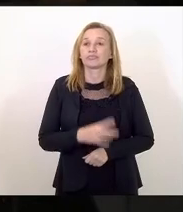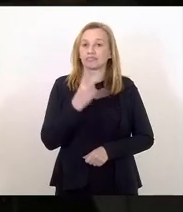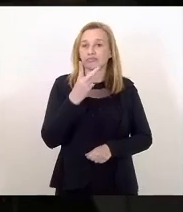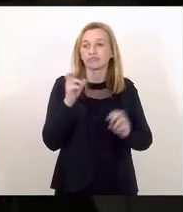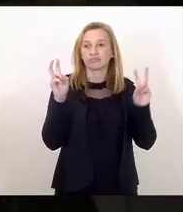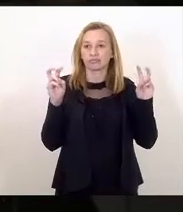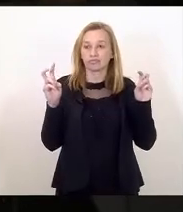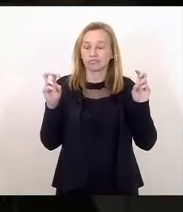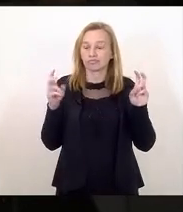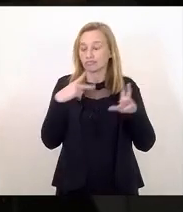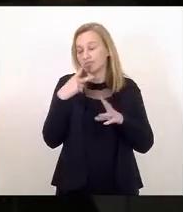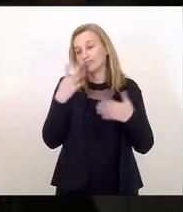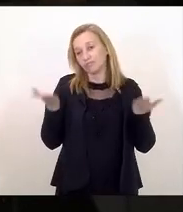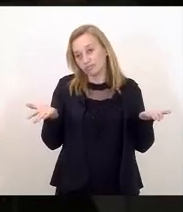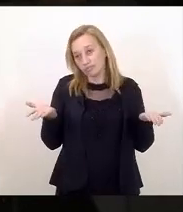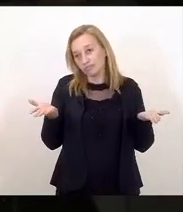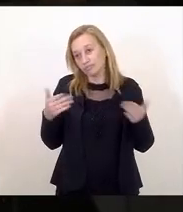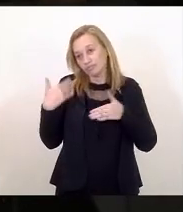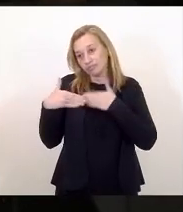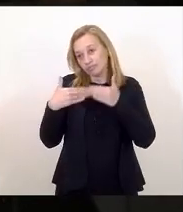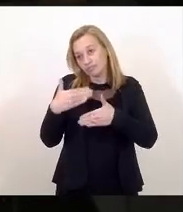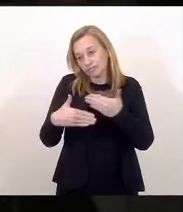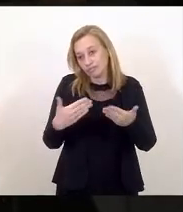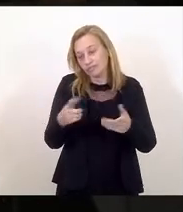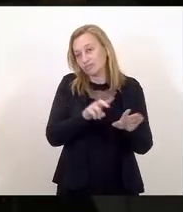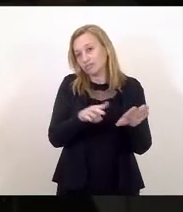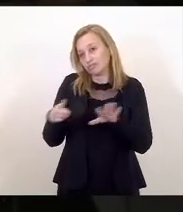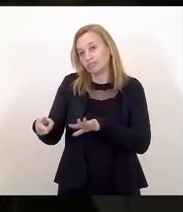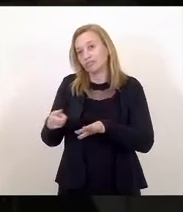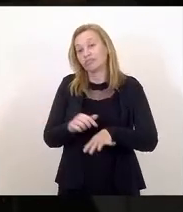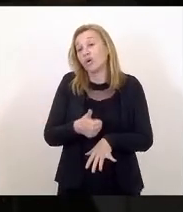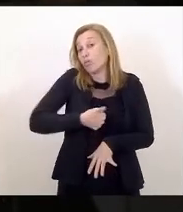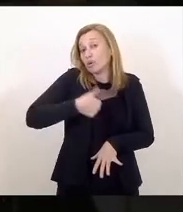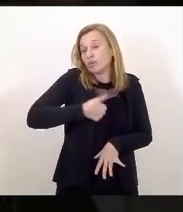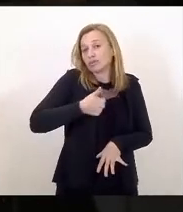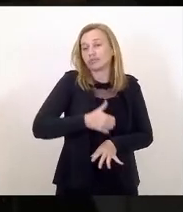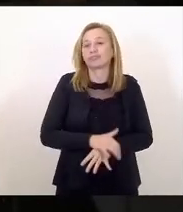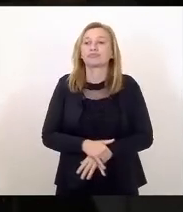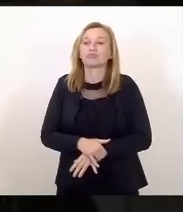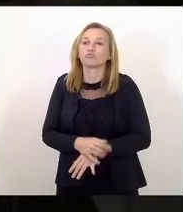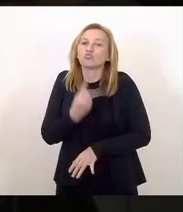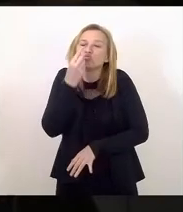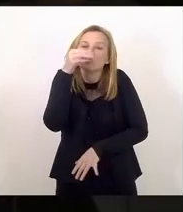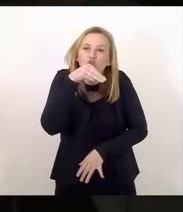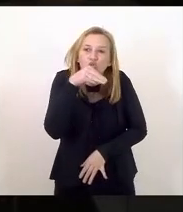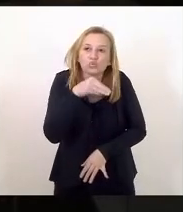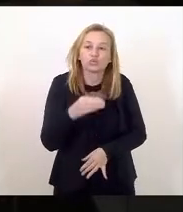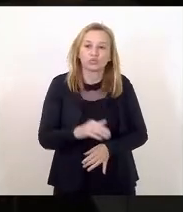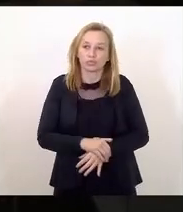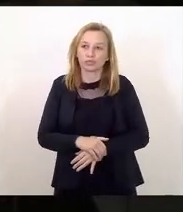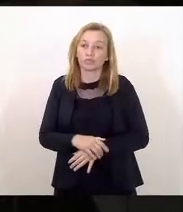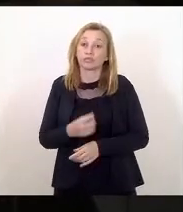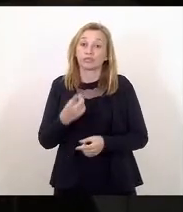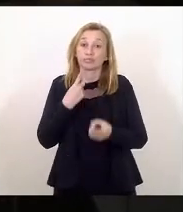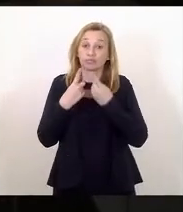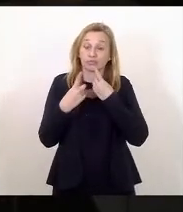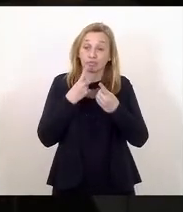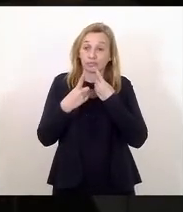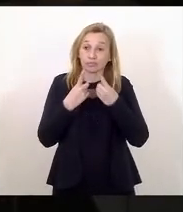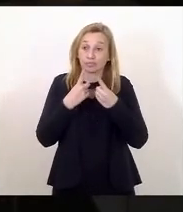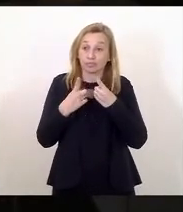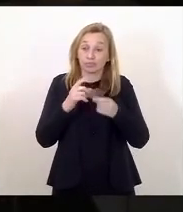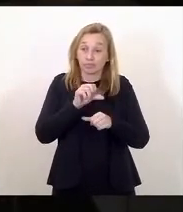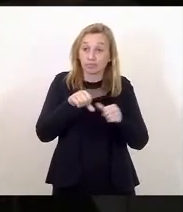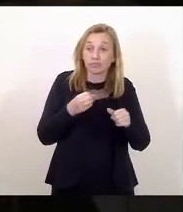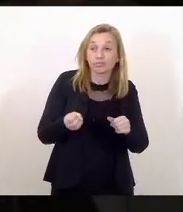assuntos e vou falar sobre eles ao longo da semana. Primeiro, falar, um minuto, introduzir o debate sobre a